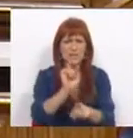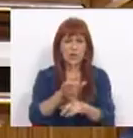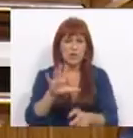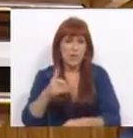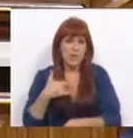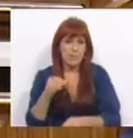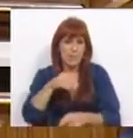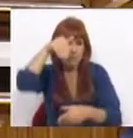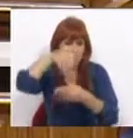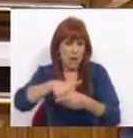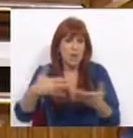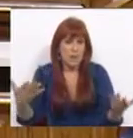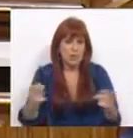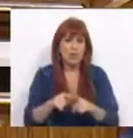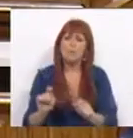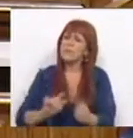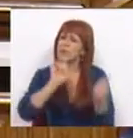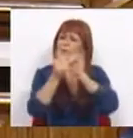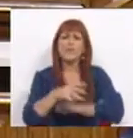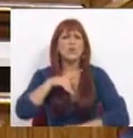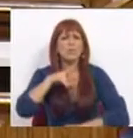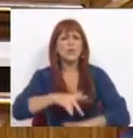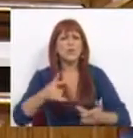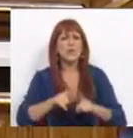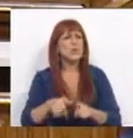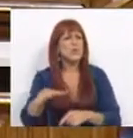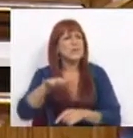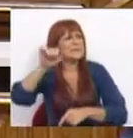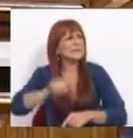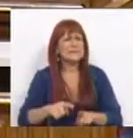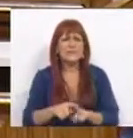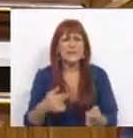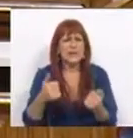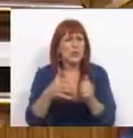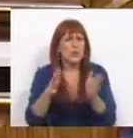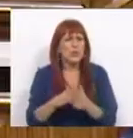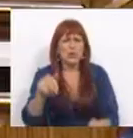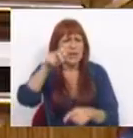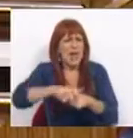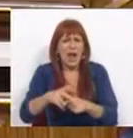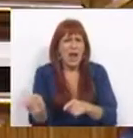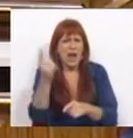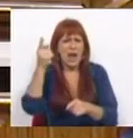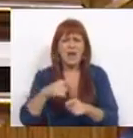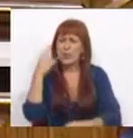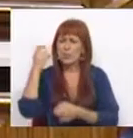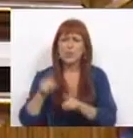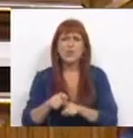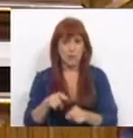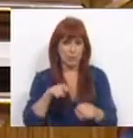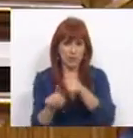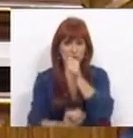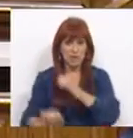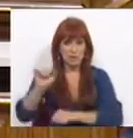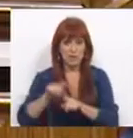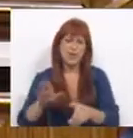o CDS-PP fez parte e que transformou este país num sítio onde nem todos têm lugar e que procurou, com as suas